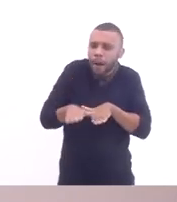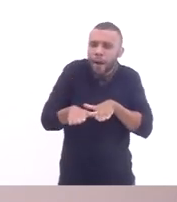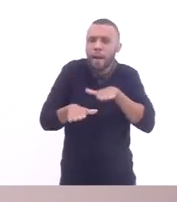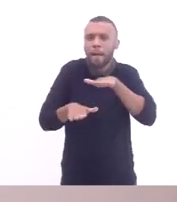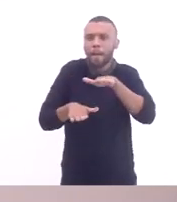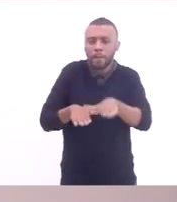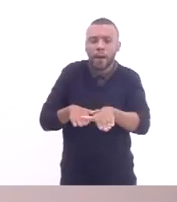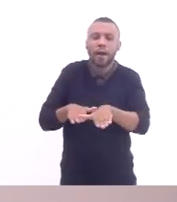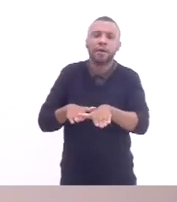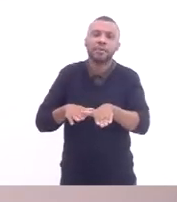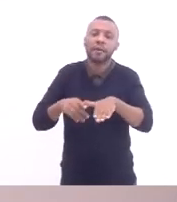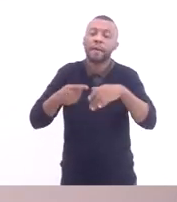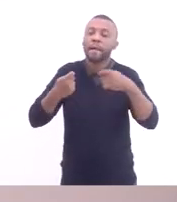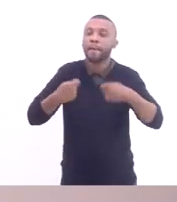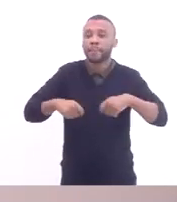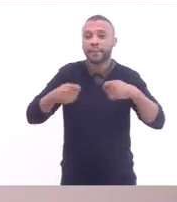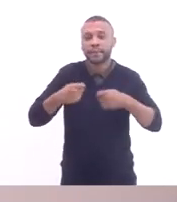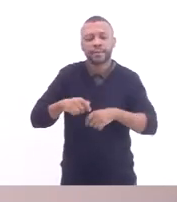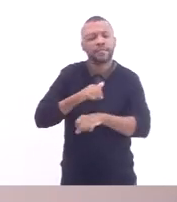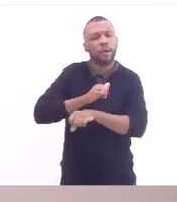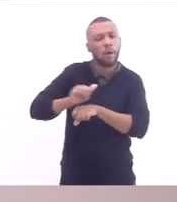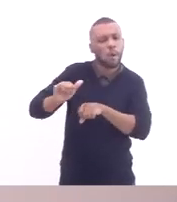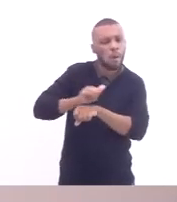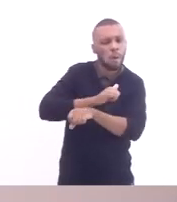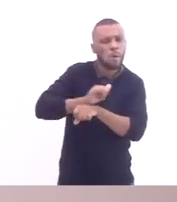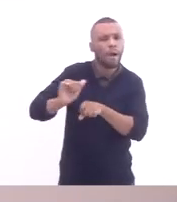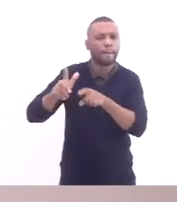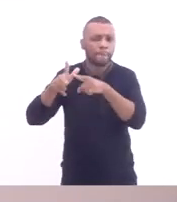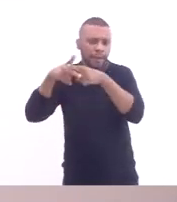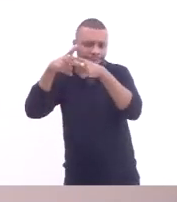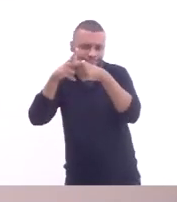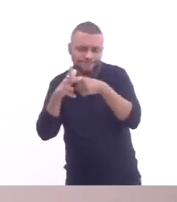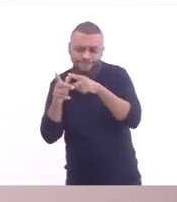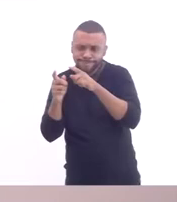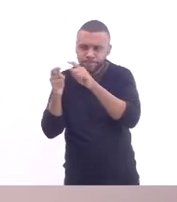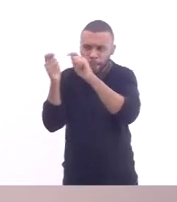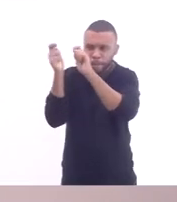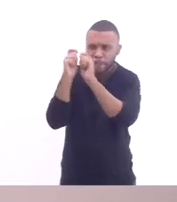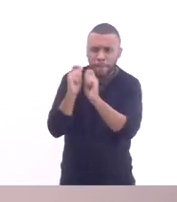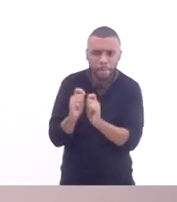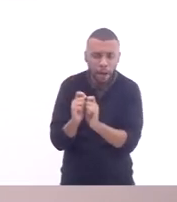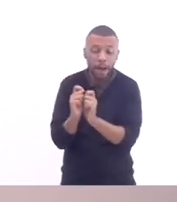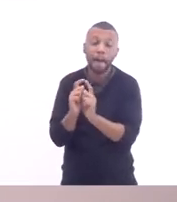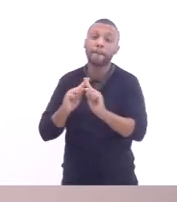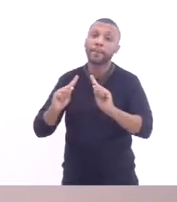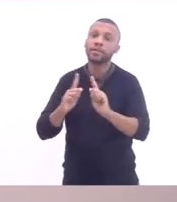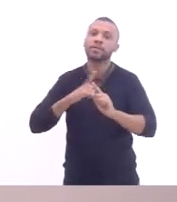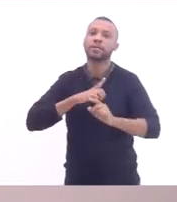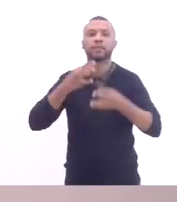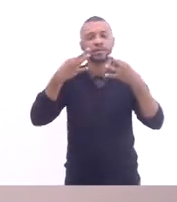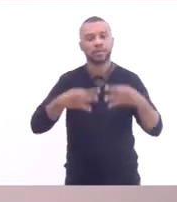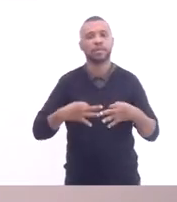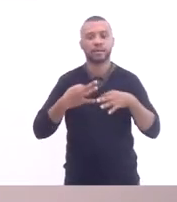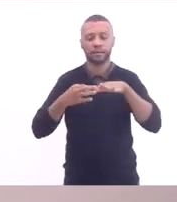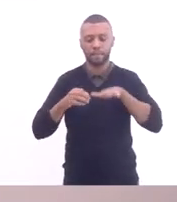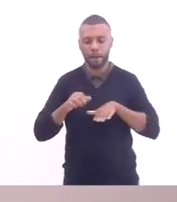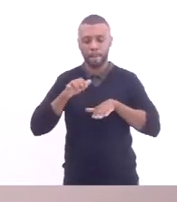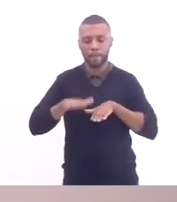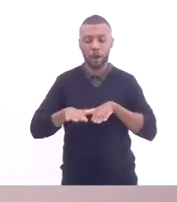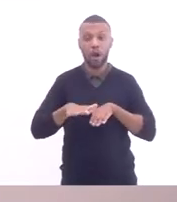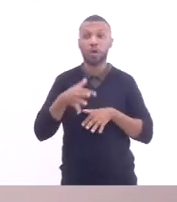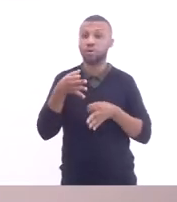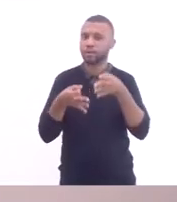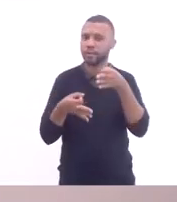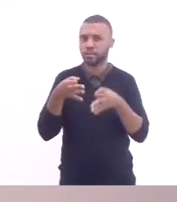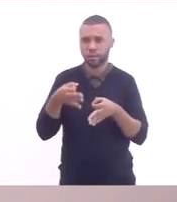Precisa de muitos ajustes, mas tenho a certeza que esses primeiros passos foram dados, e o Tribunal reconheceu